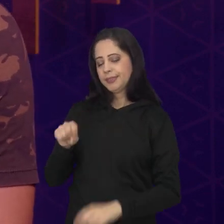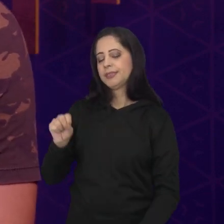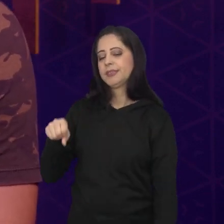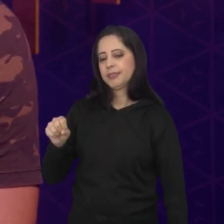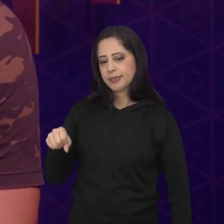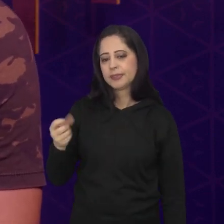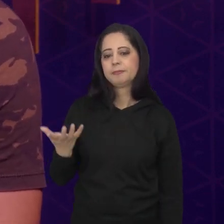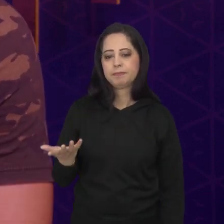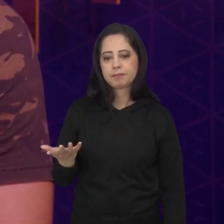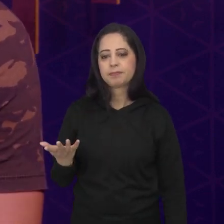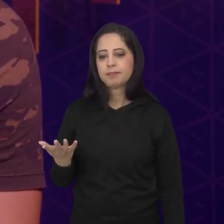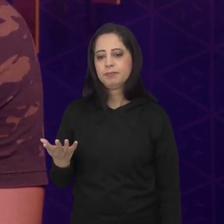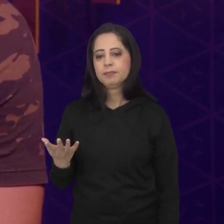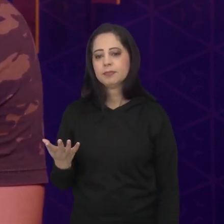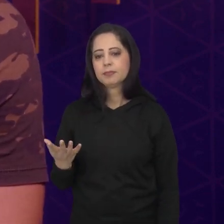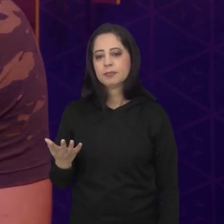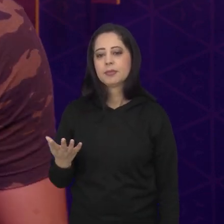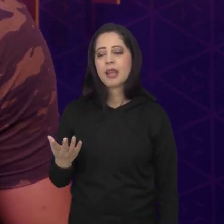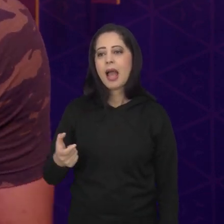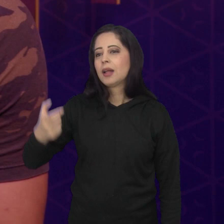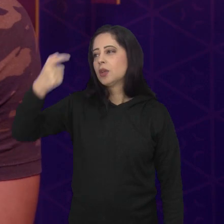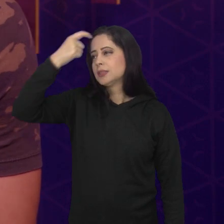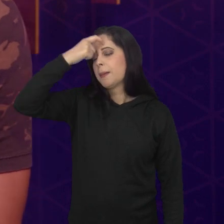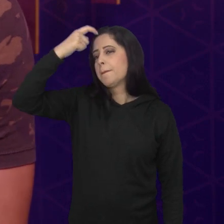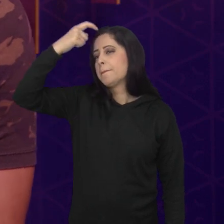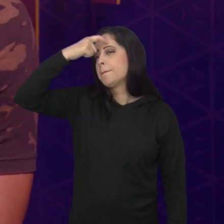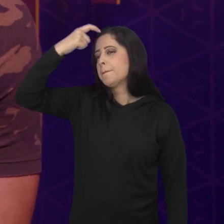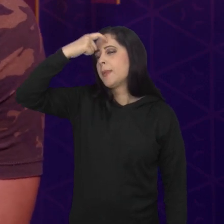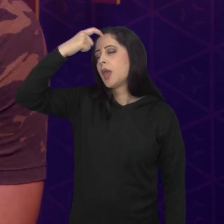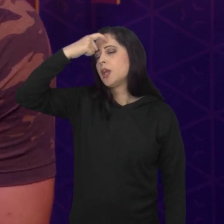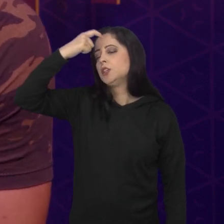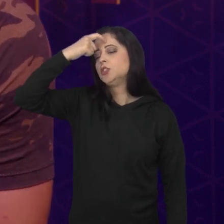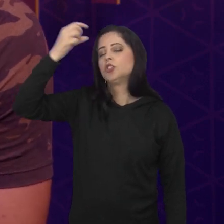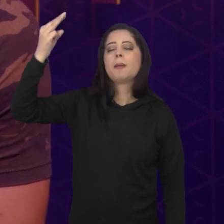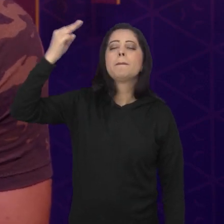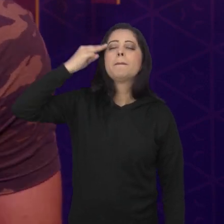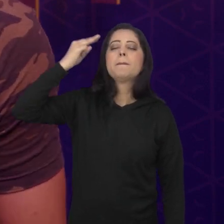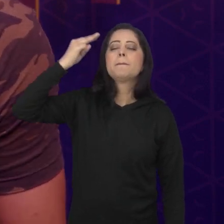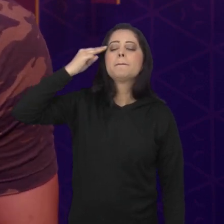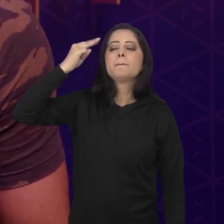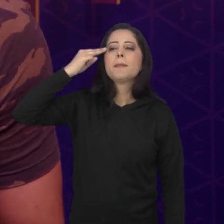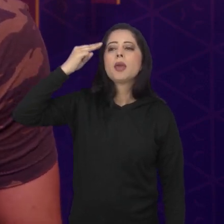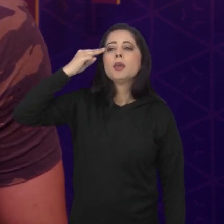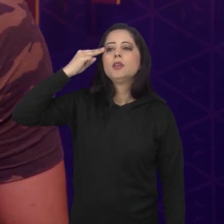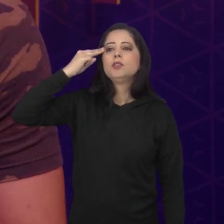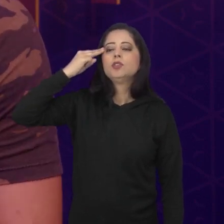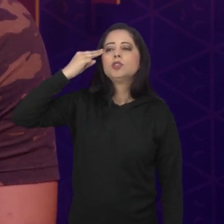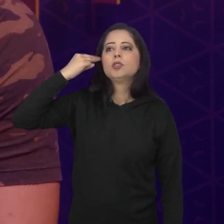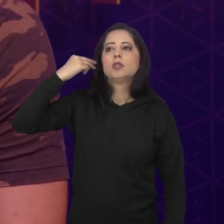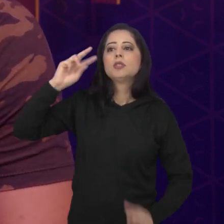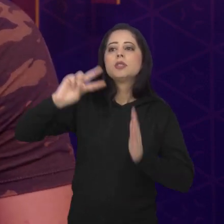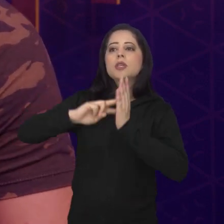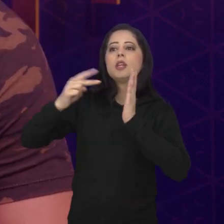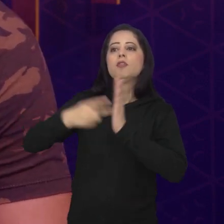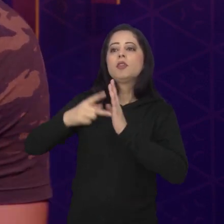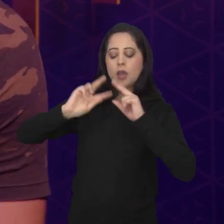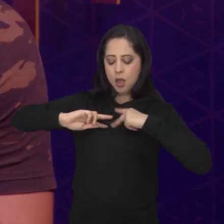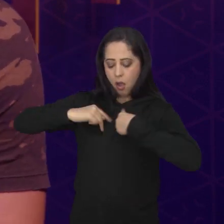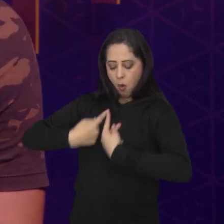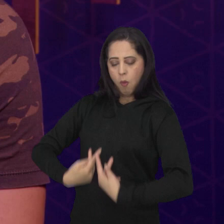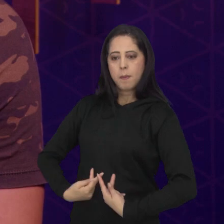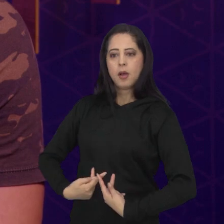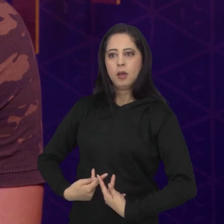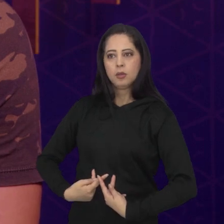muito sucateado, porque a nossa mente é o que faz da gente ser humano. E a gente não cuida dela,